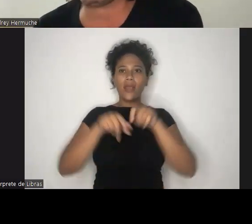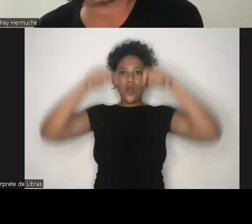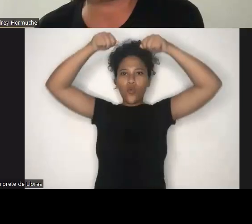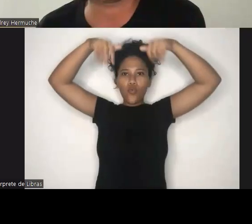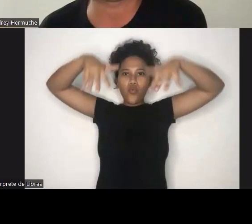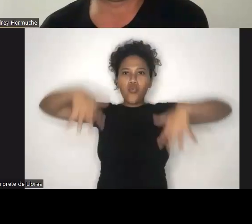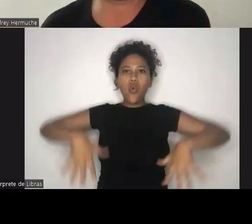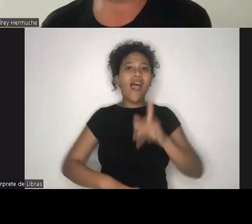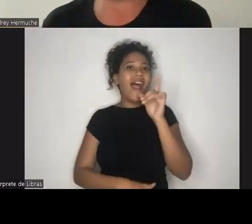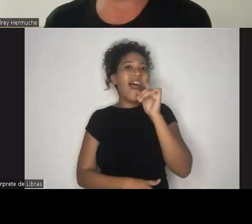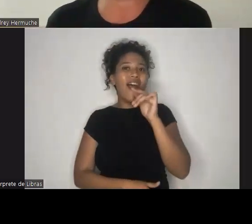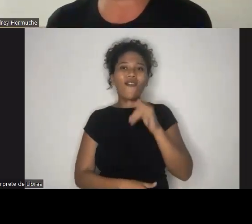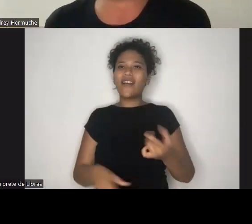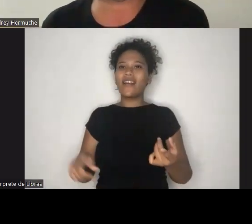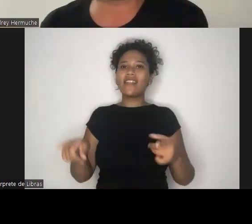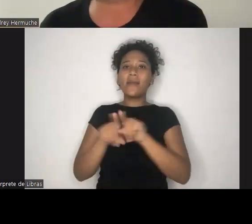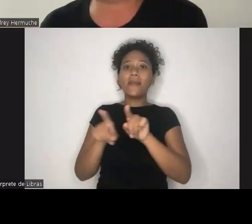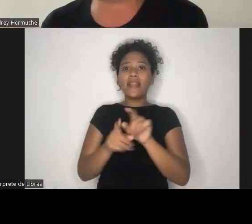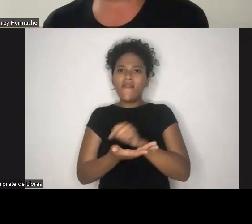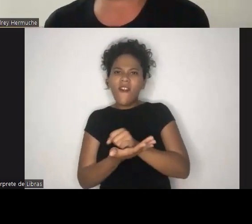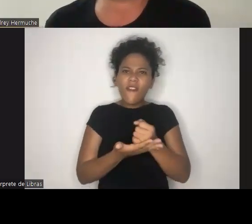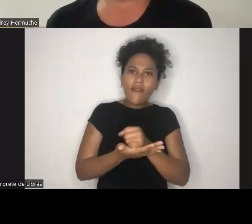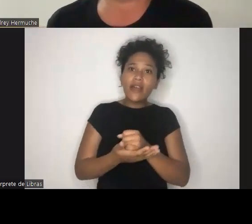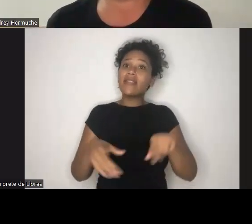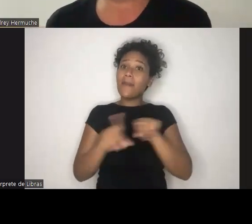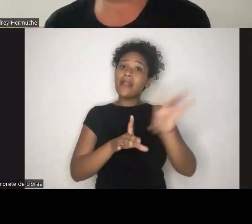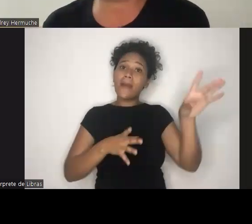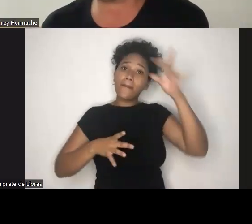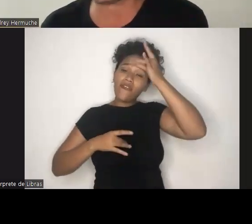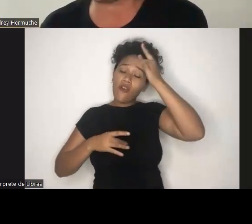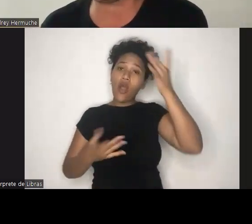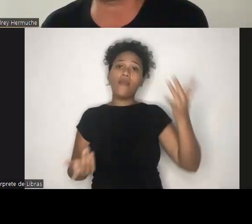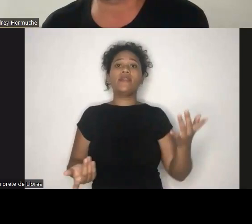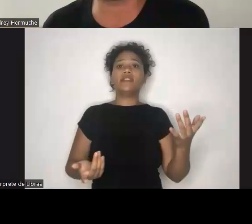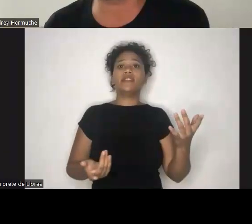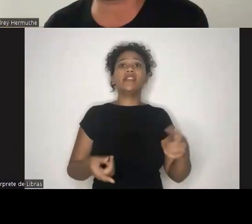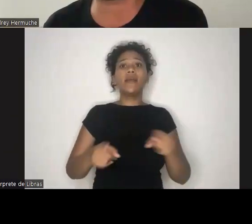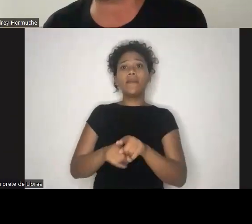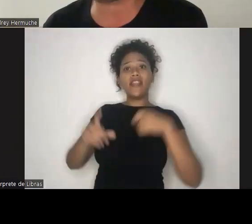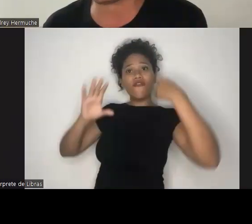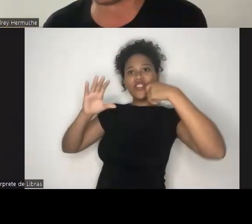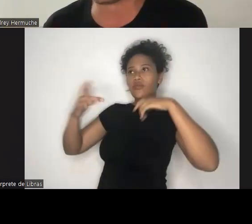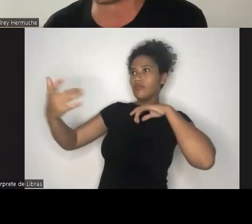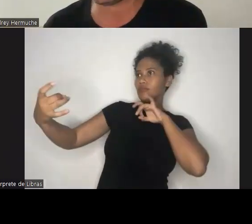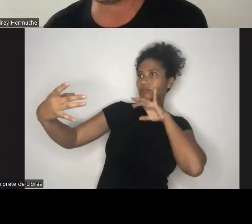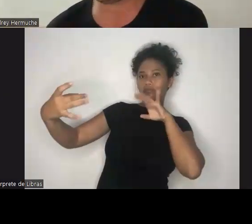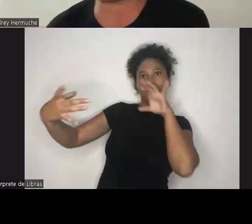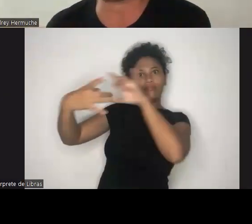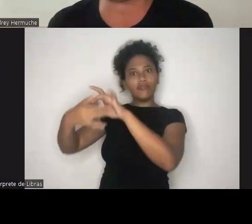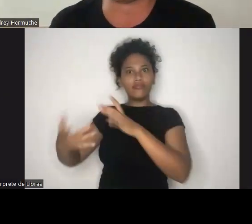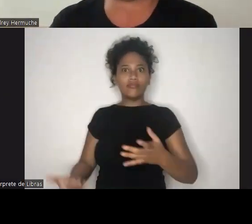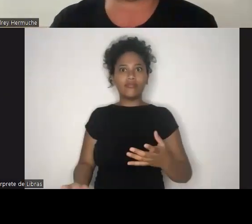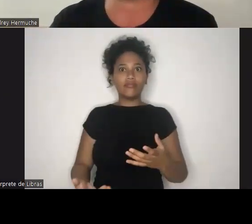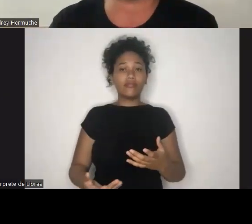de gameficação performa de artistas vídeo interativo tudo no mesmo ambiente então